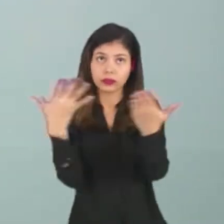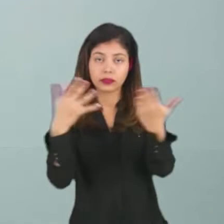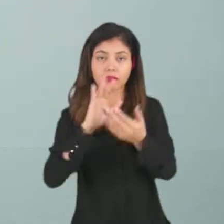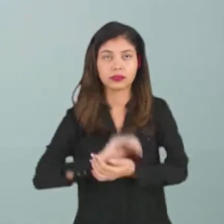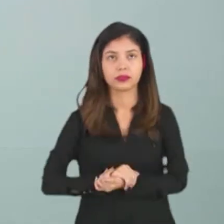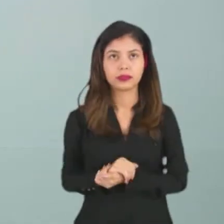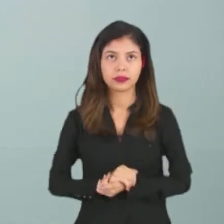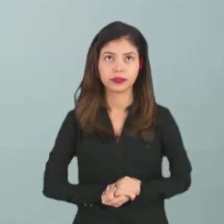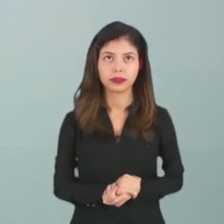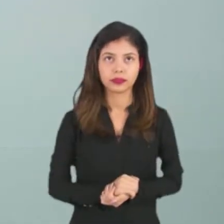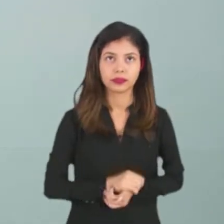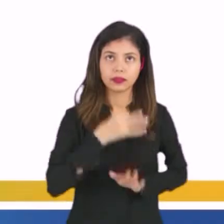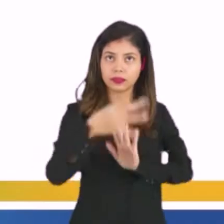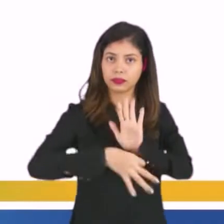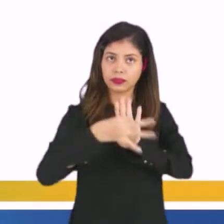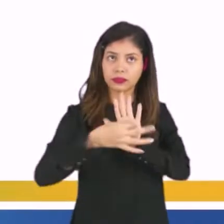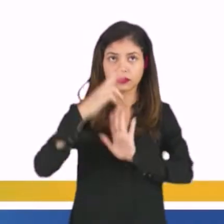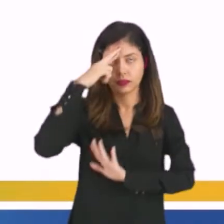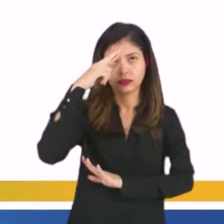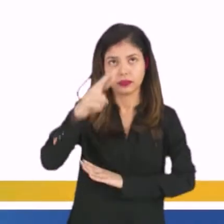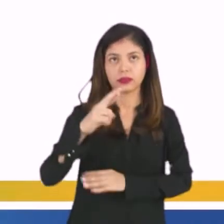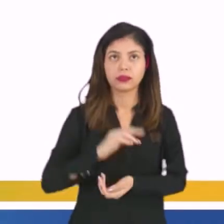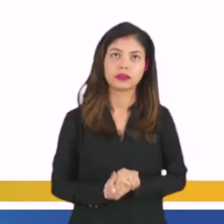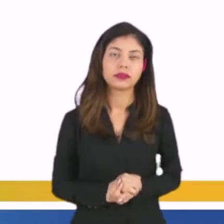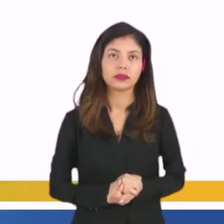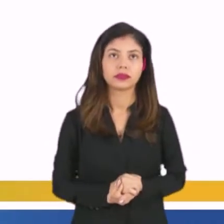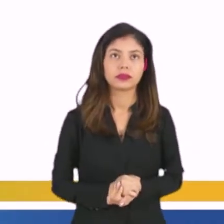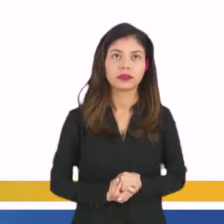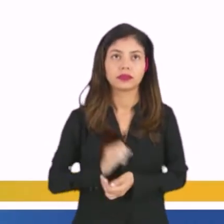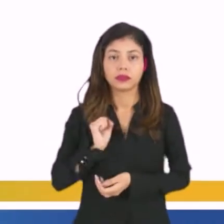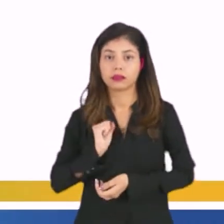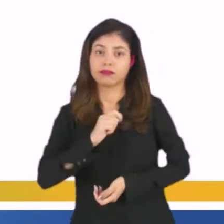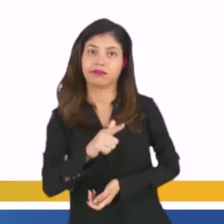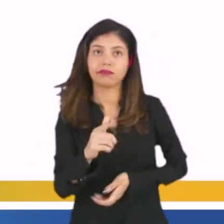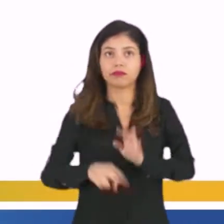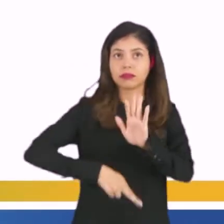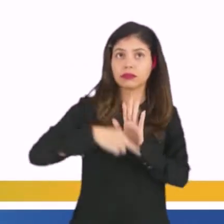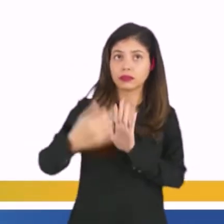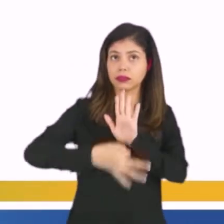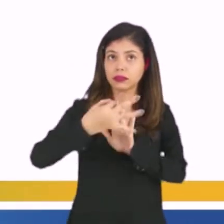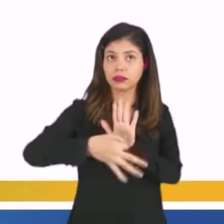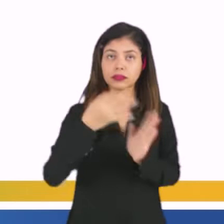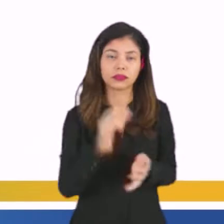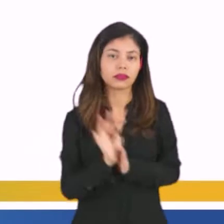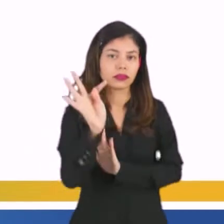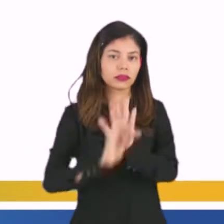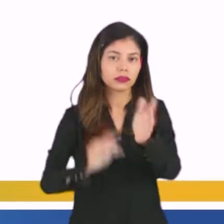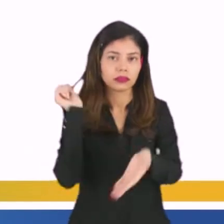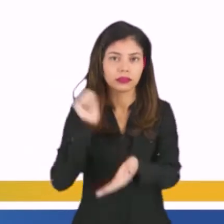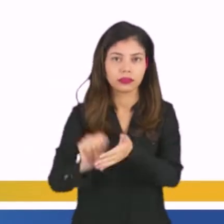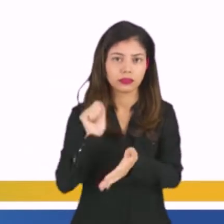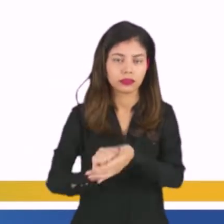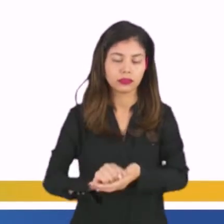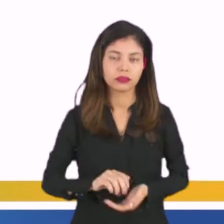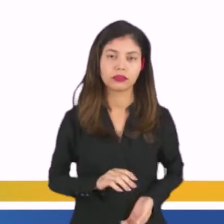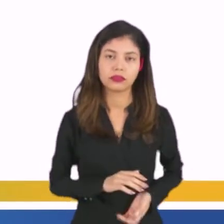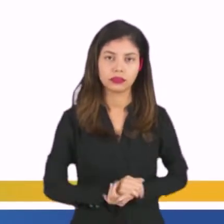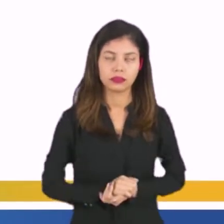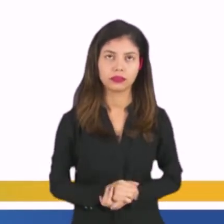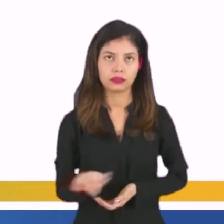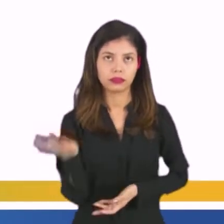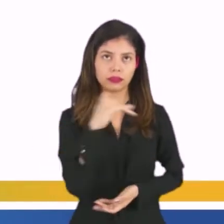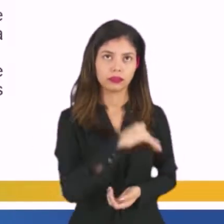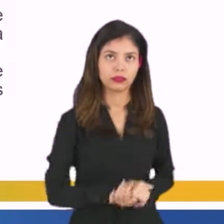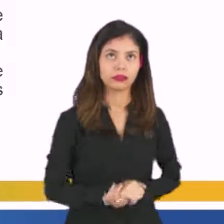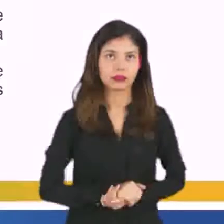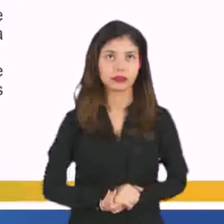de hoje é argumentos de autoridade e contra-argumentação em textos escritos. Vamos